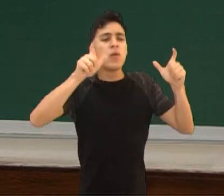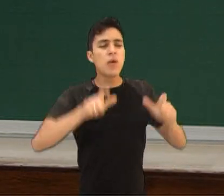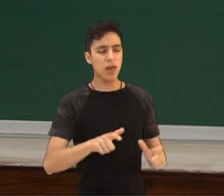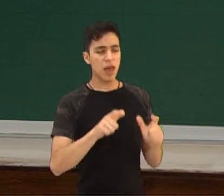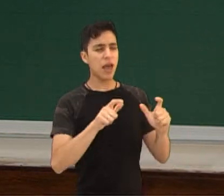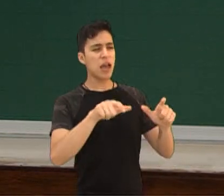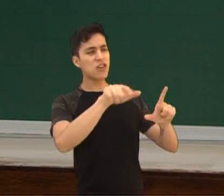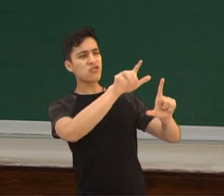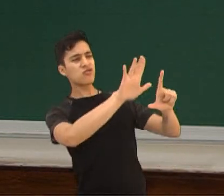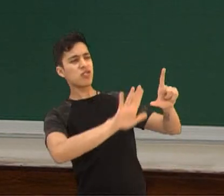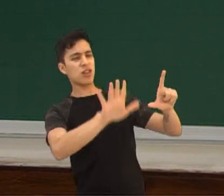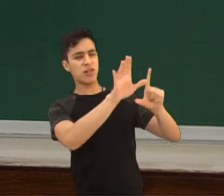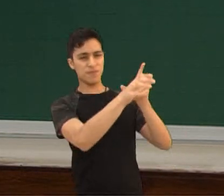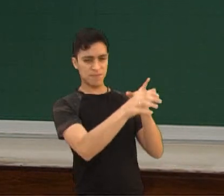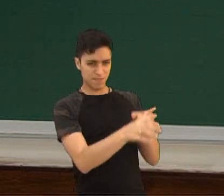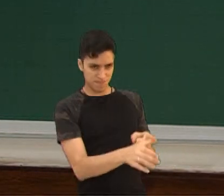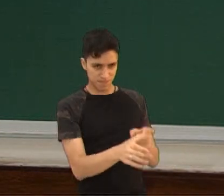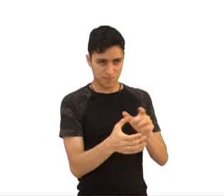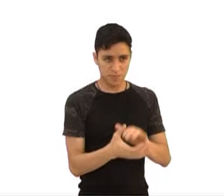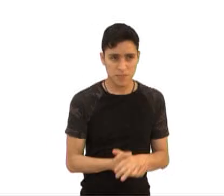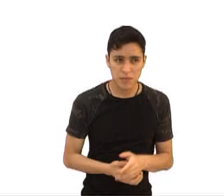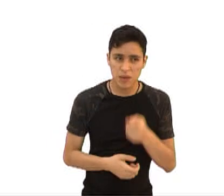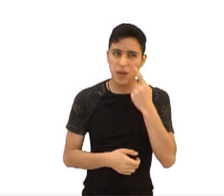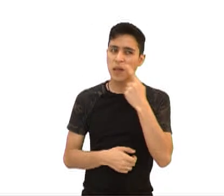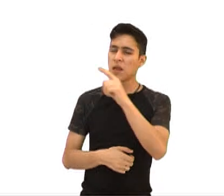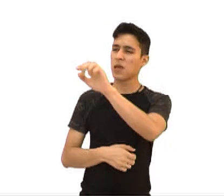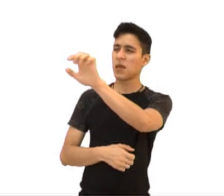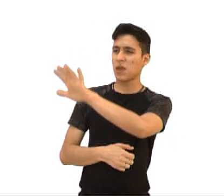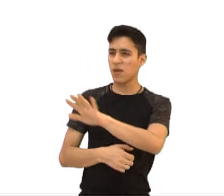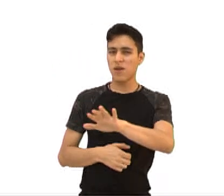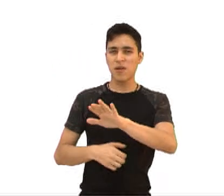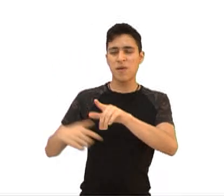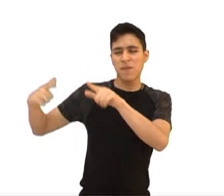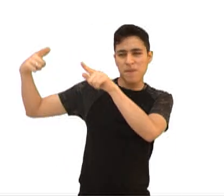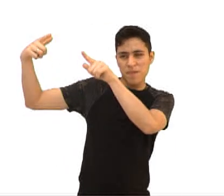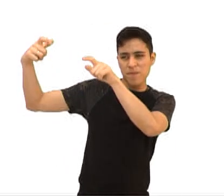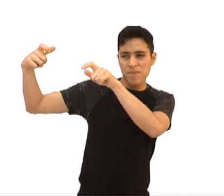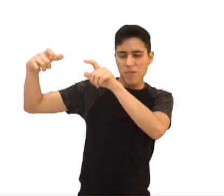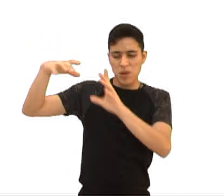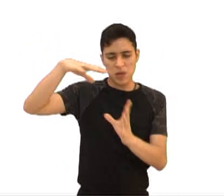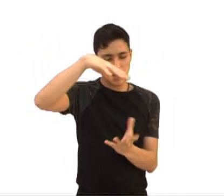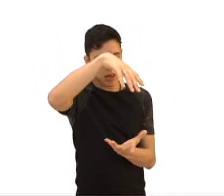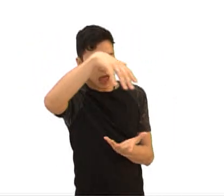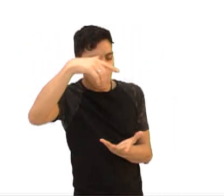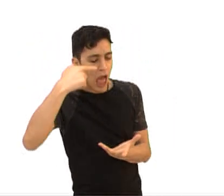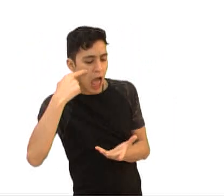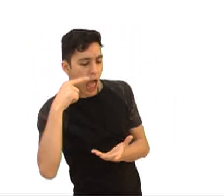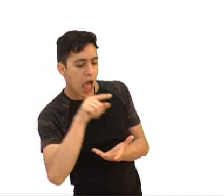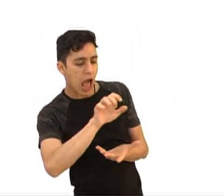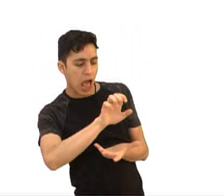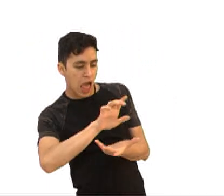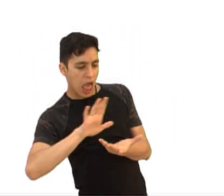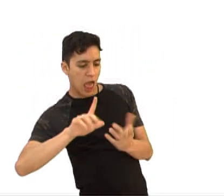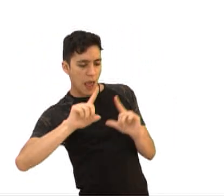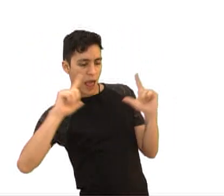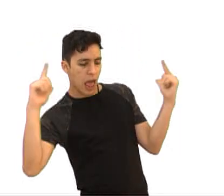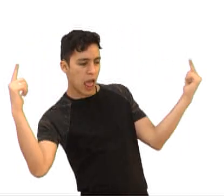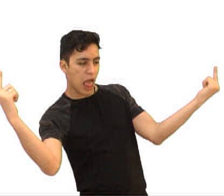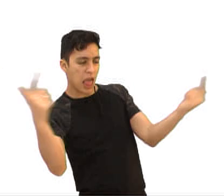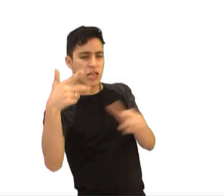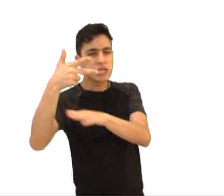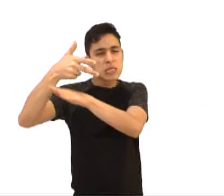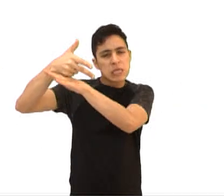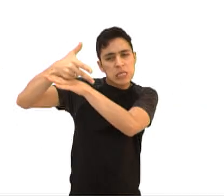cidades. Então vamos começar pela Europa, aquela foto tradicional que eu sempre trago para vocês aqui, do continente europeu, uma imagem de satélite